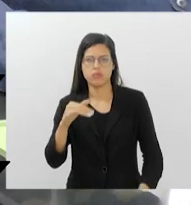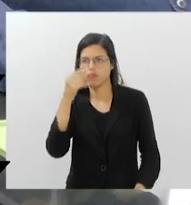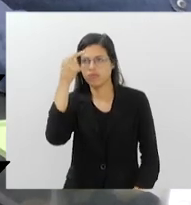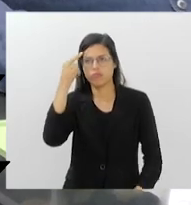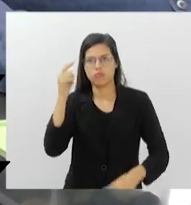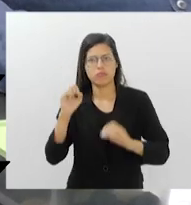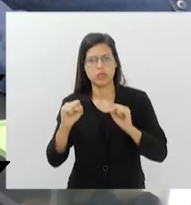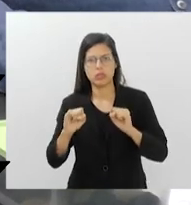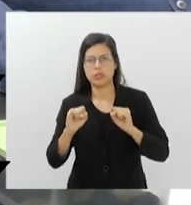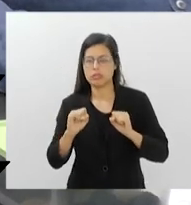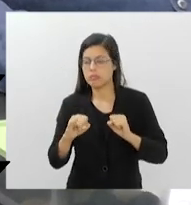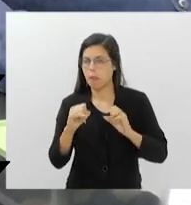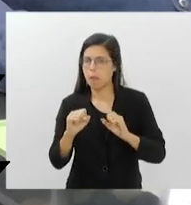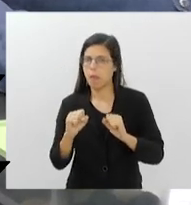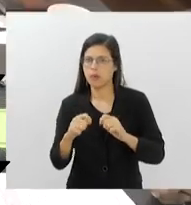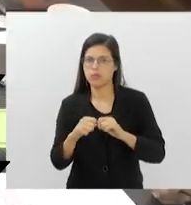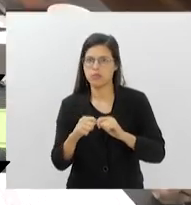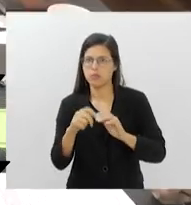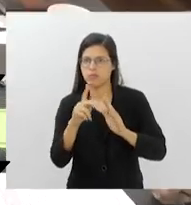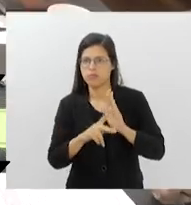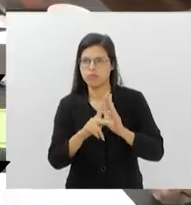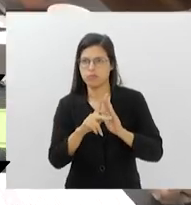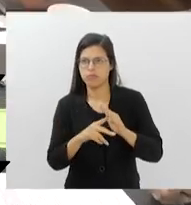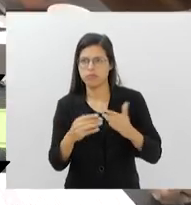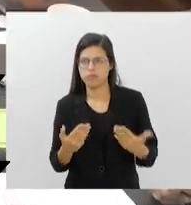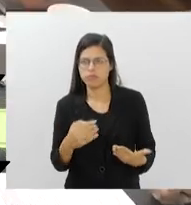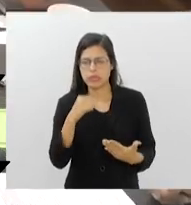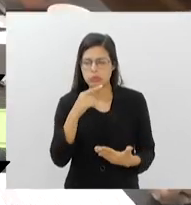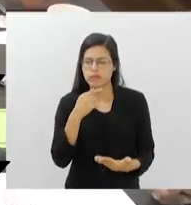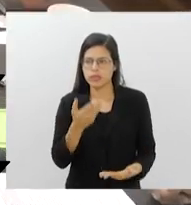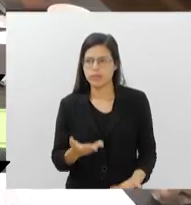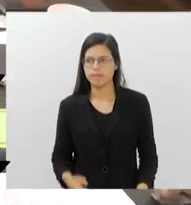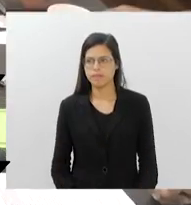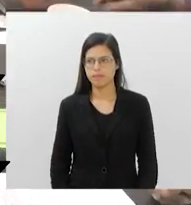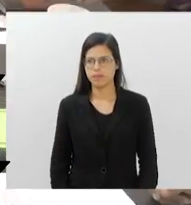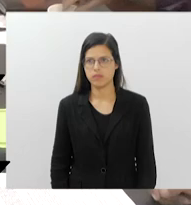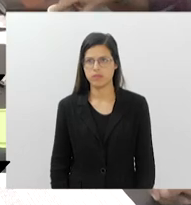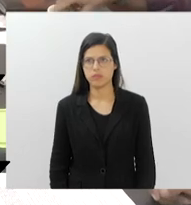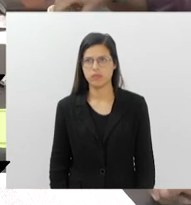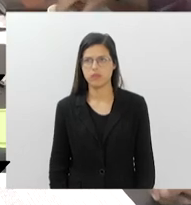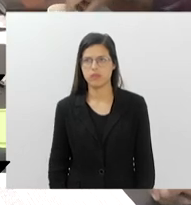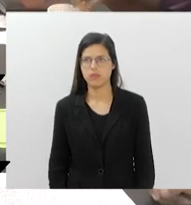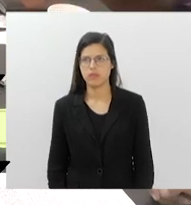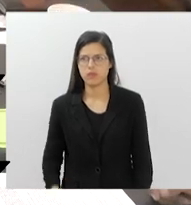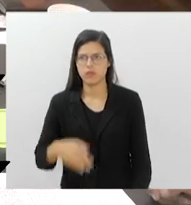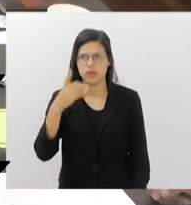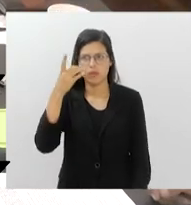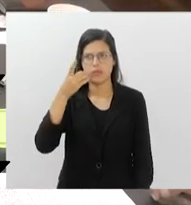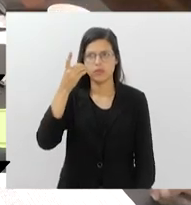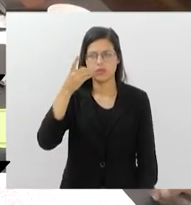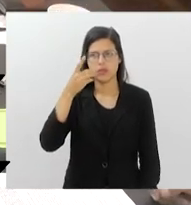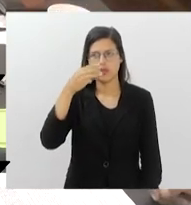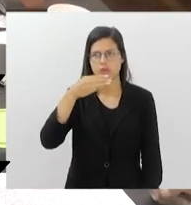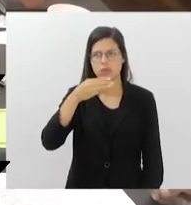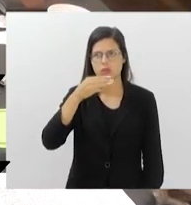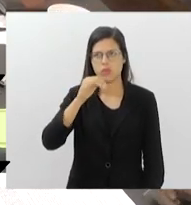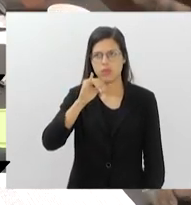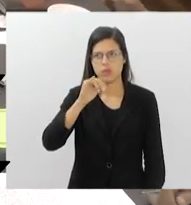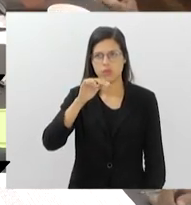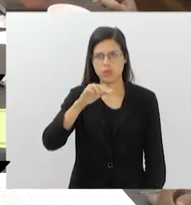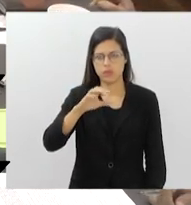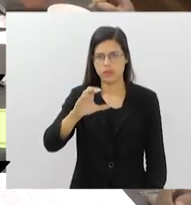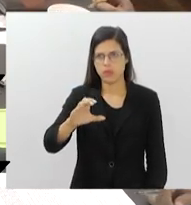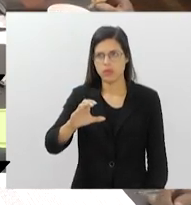pros nossos constitucionalistas Deputado min também considero que as emendas de